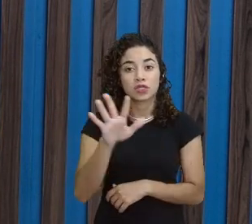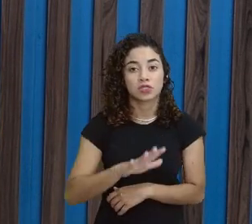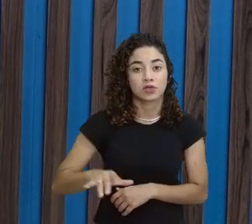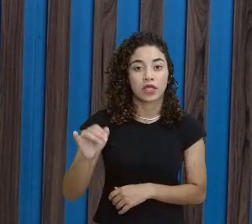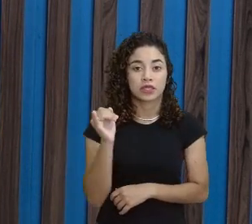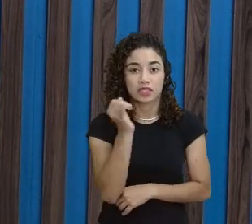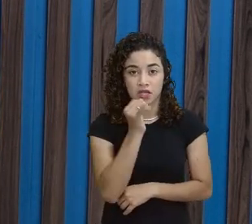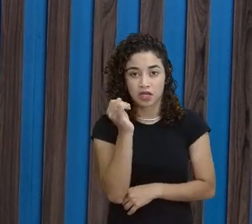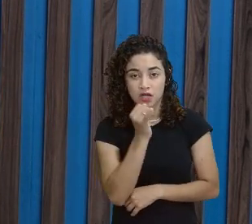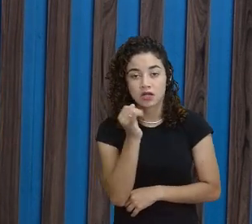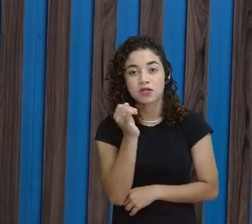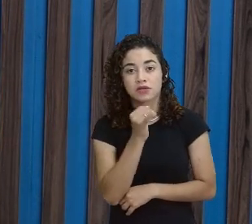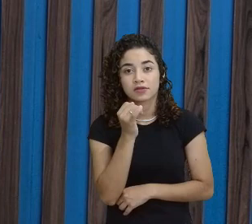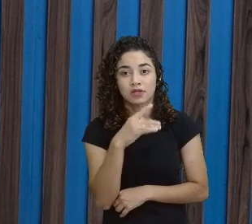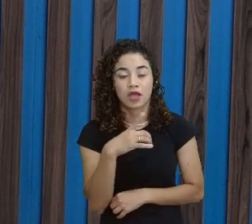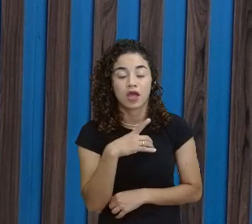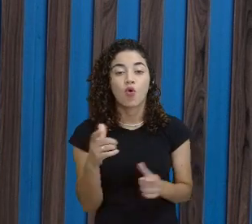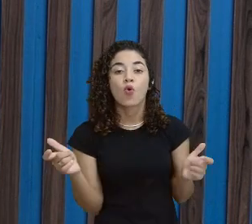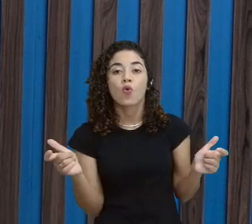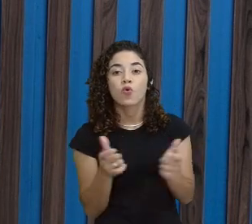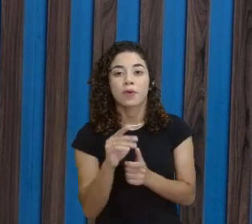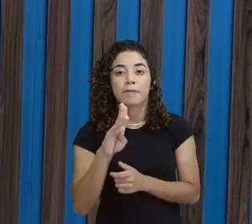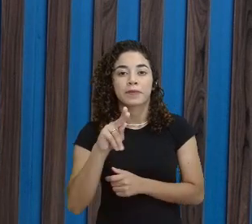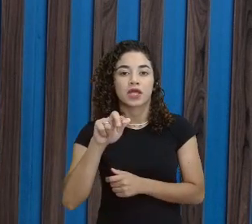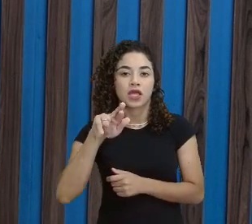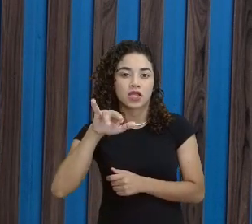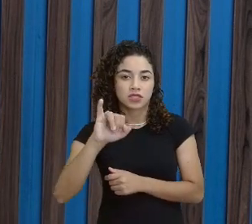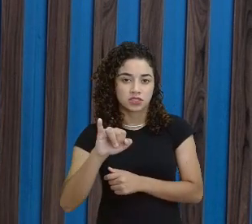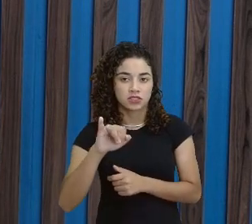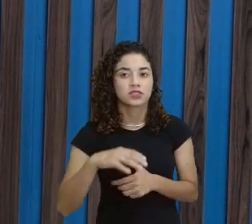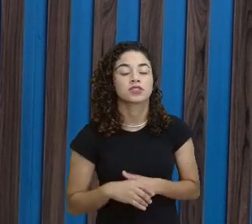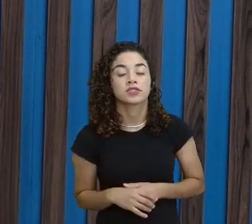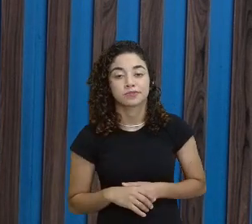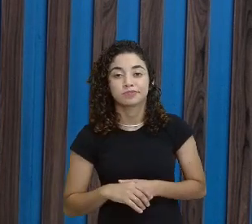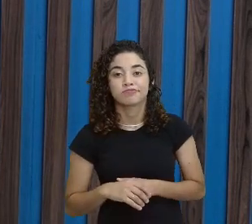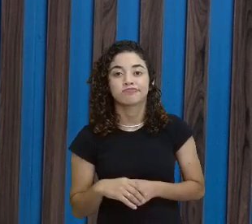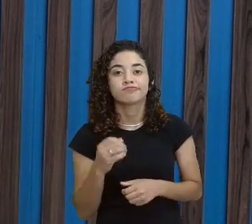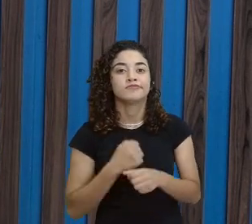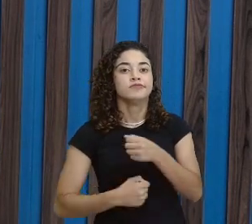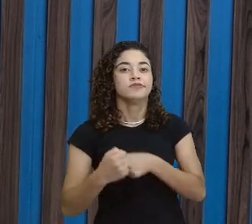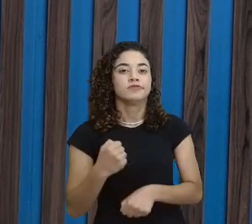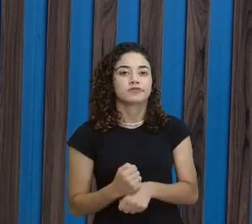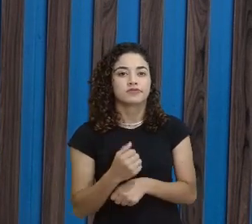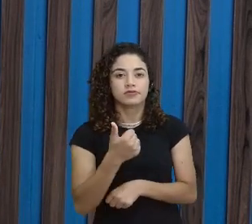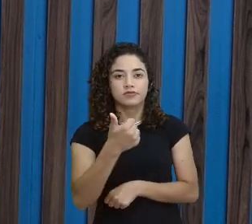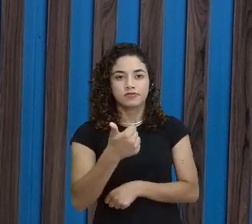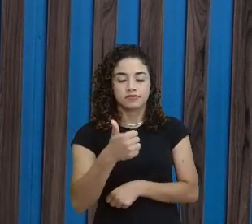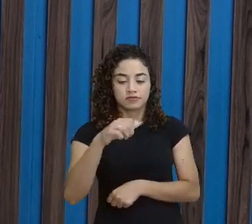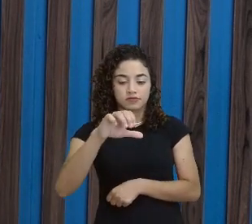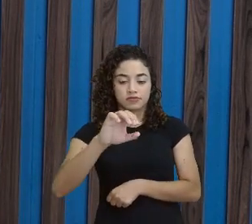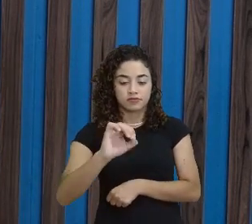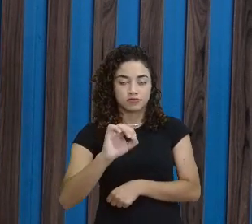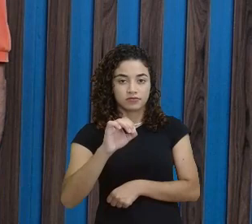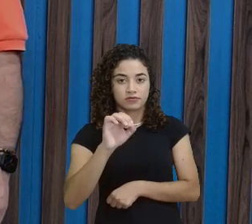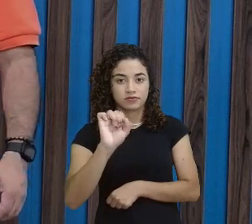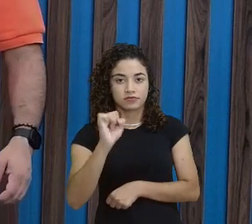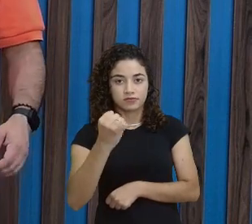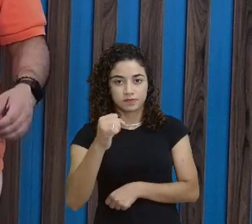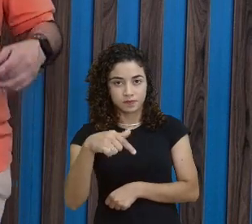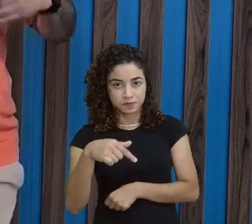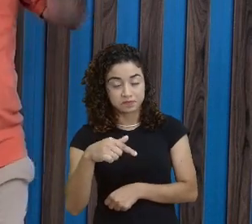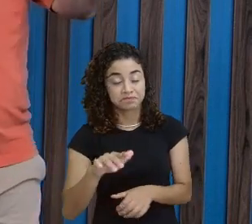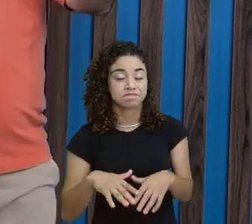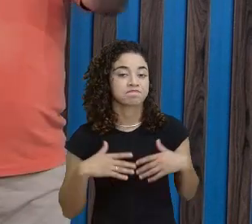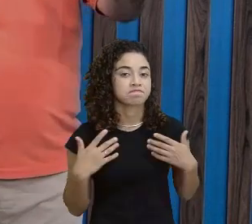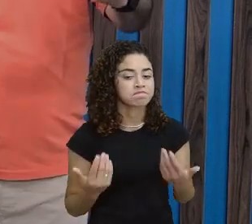Itália, né? Em Bari, né, na região da Itália, certo? No ano de 1087, né? E nesse